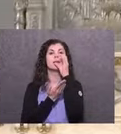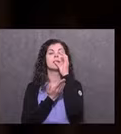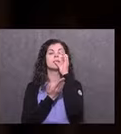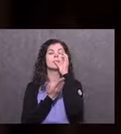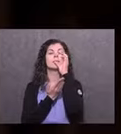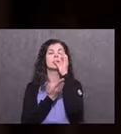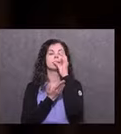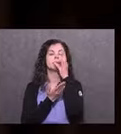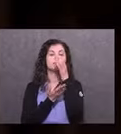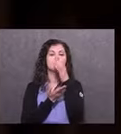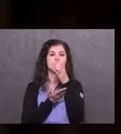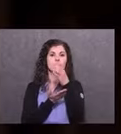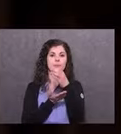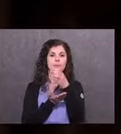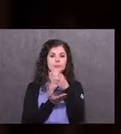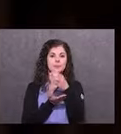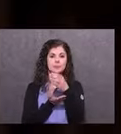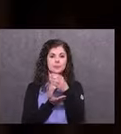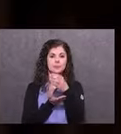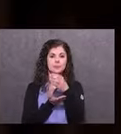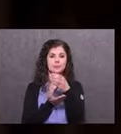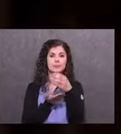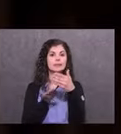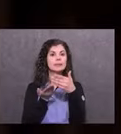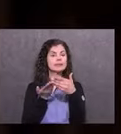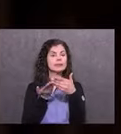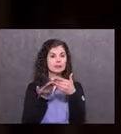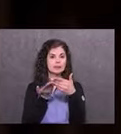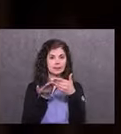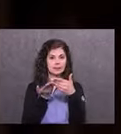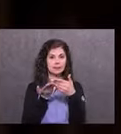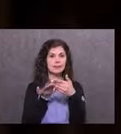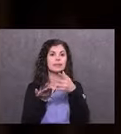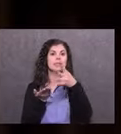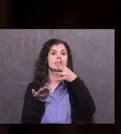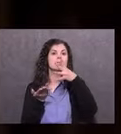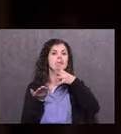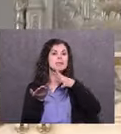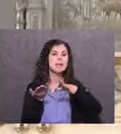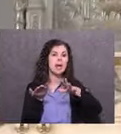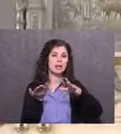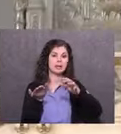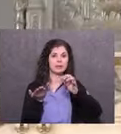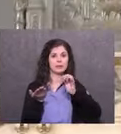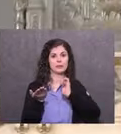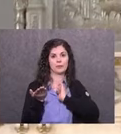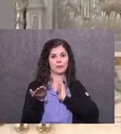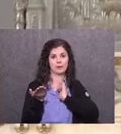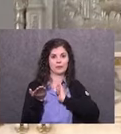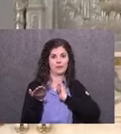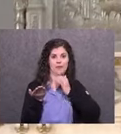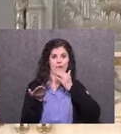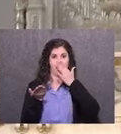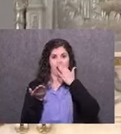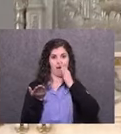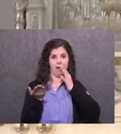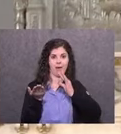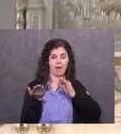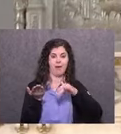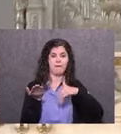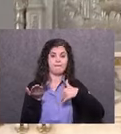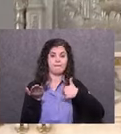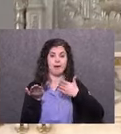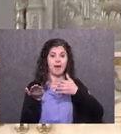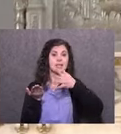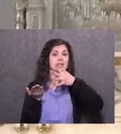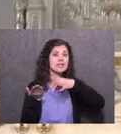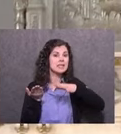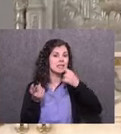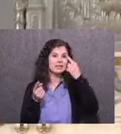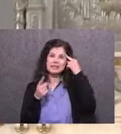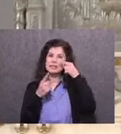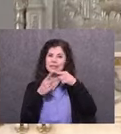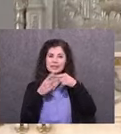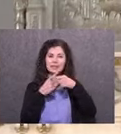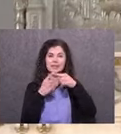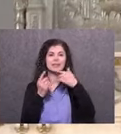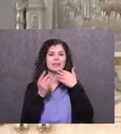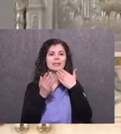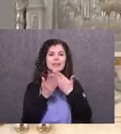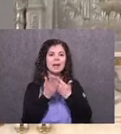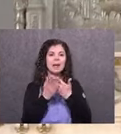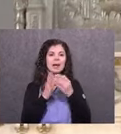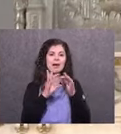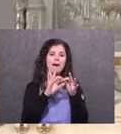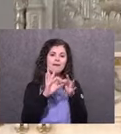Este é o cálice do meu sangue, sangue da nova e eterna